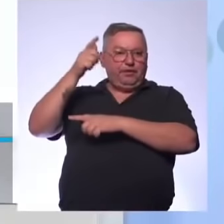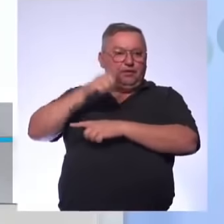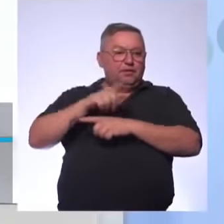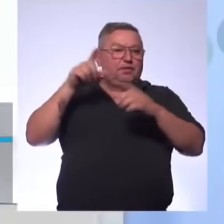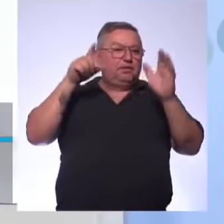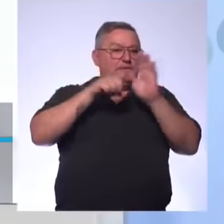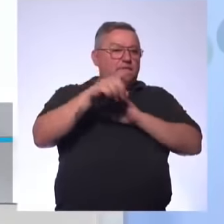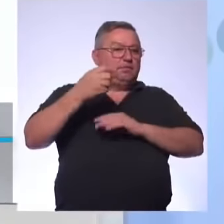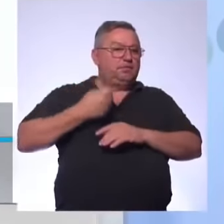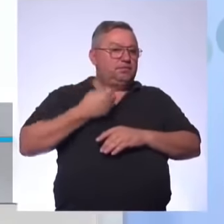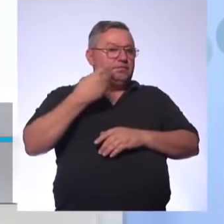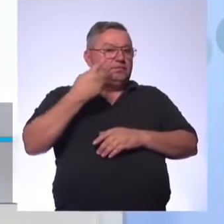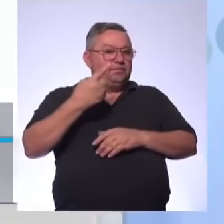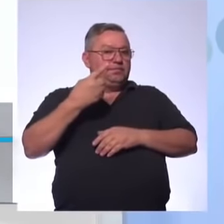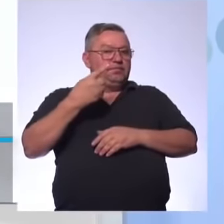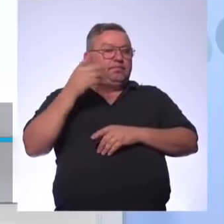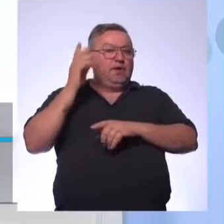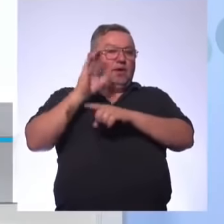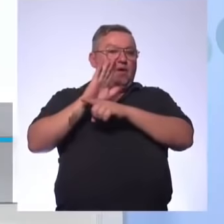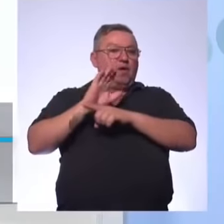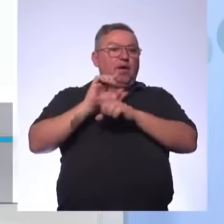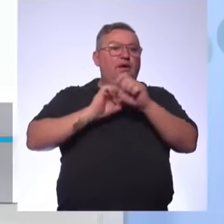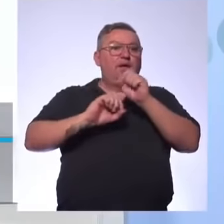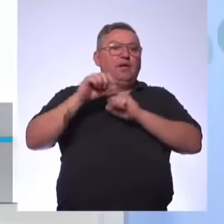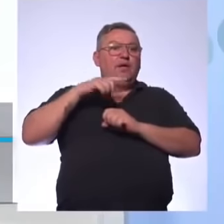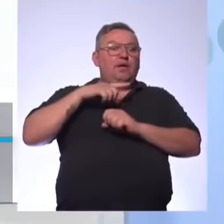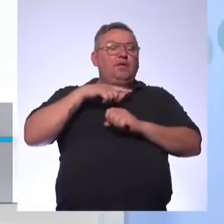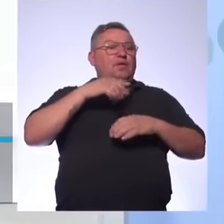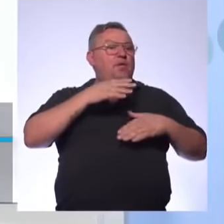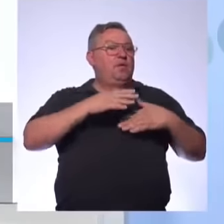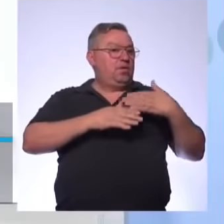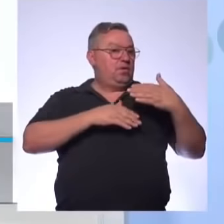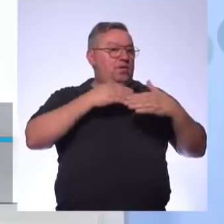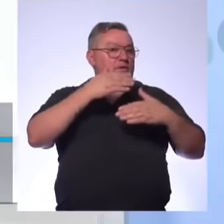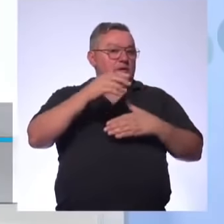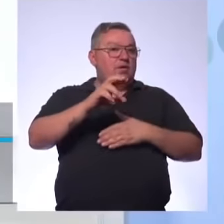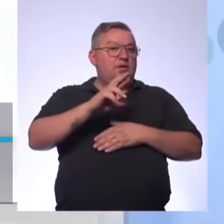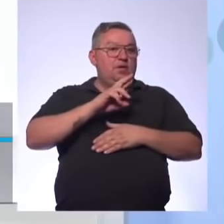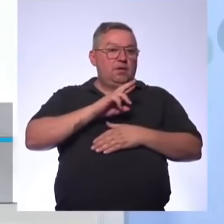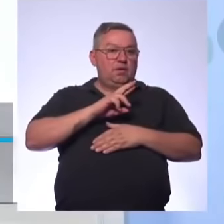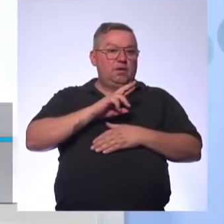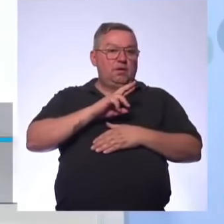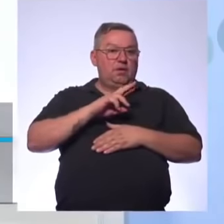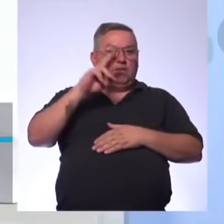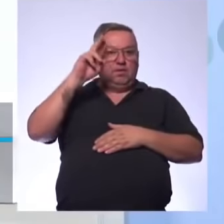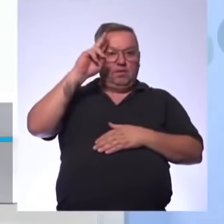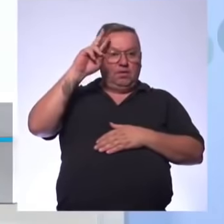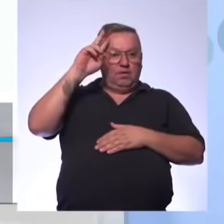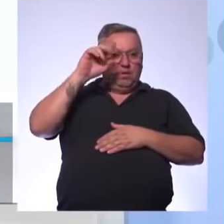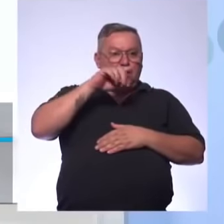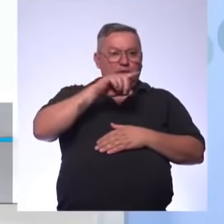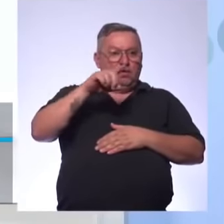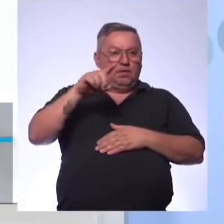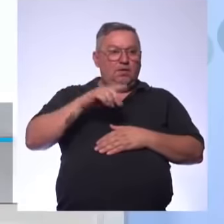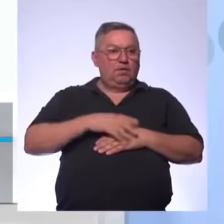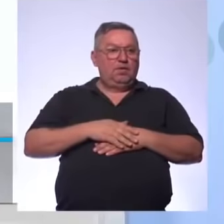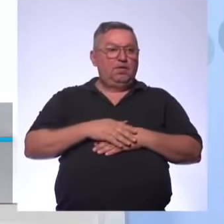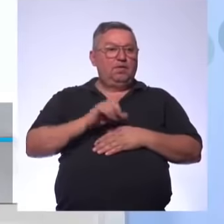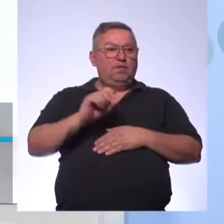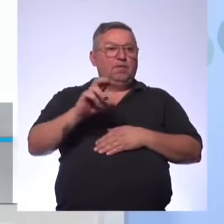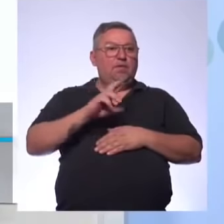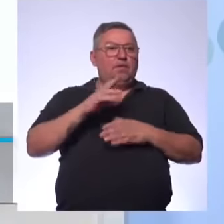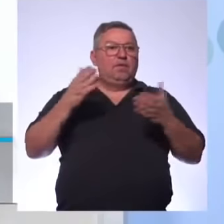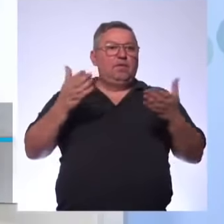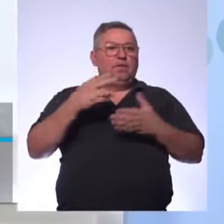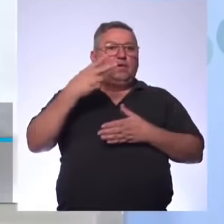a questão 11 né para ajudar Quem ainda está no processo de responder vou relembrar isso aqui vocês vão